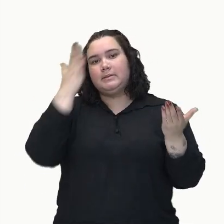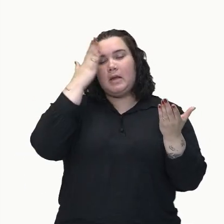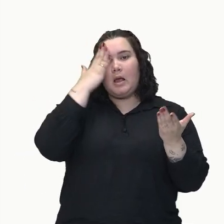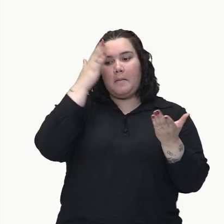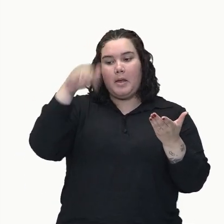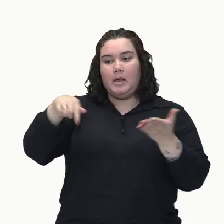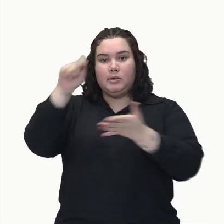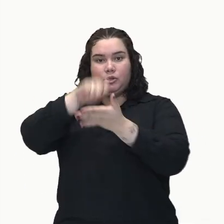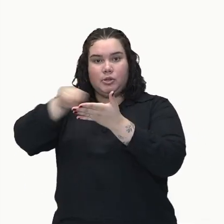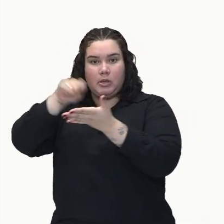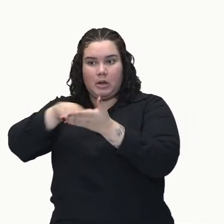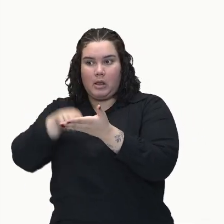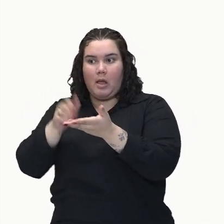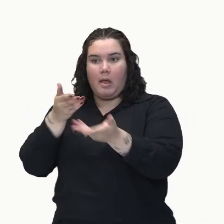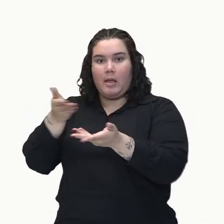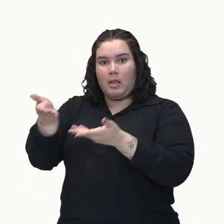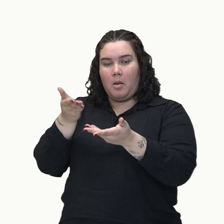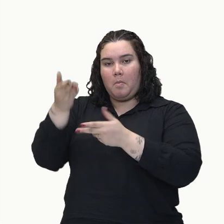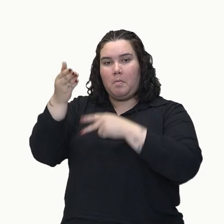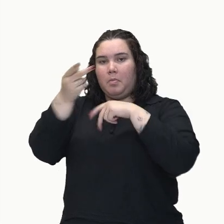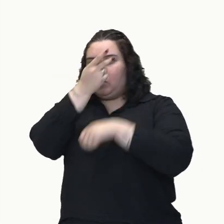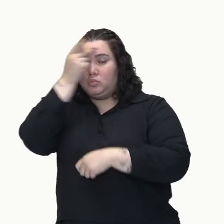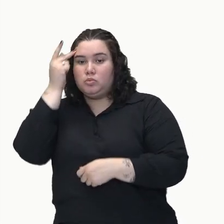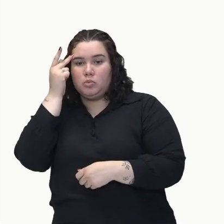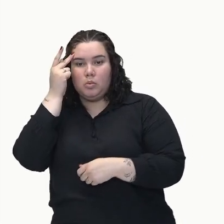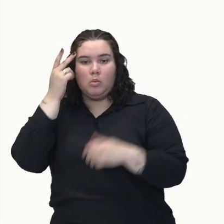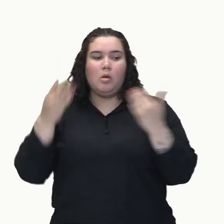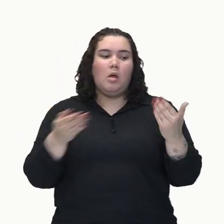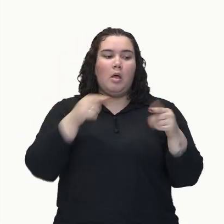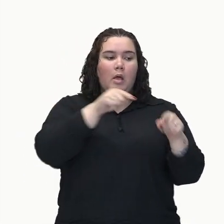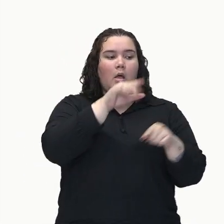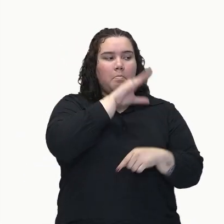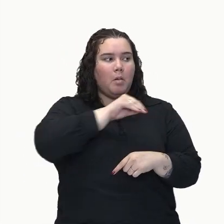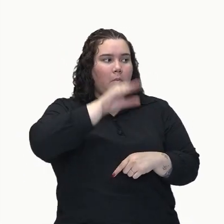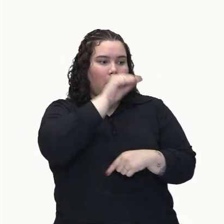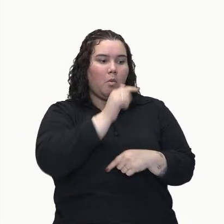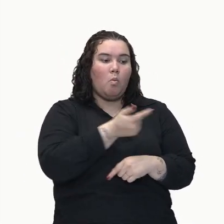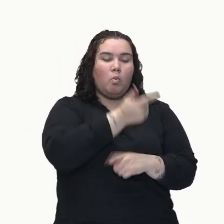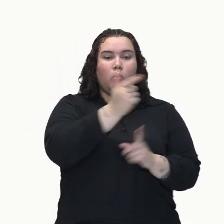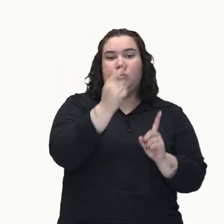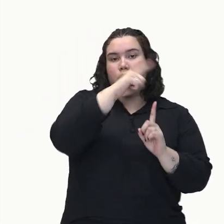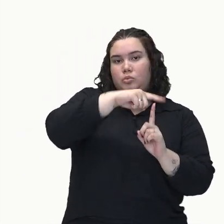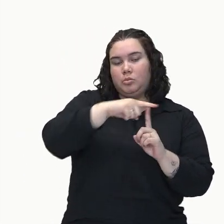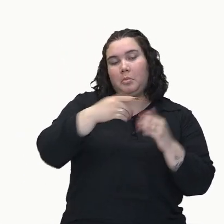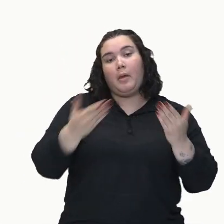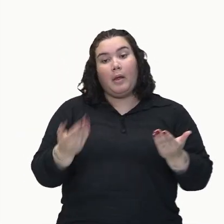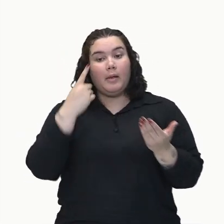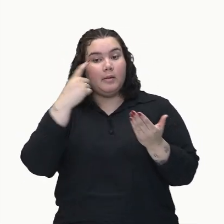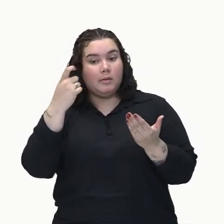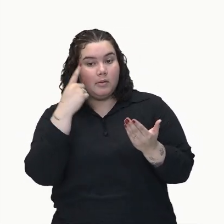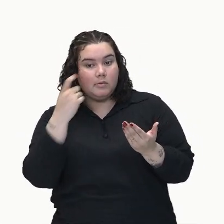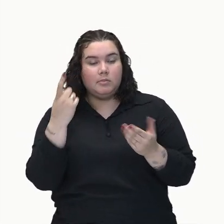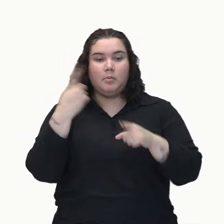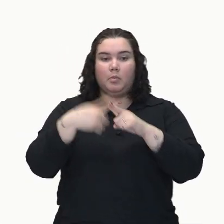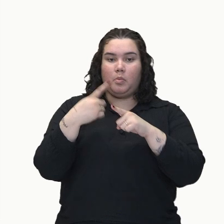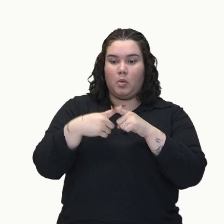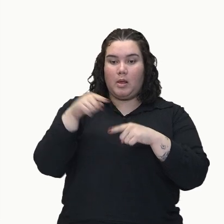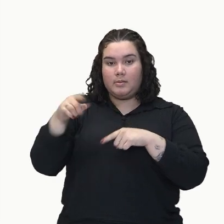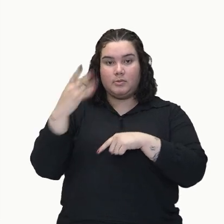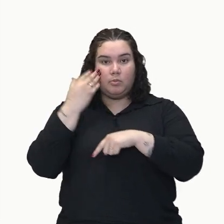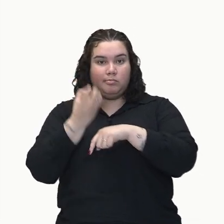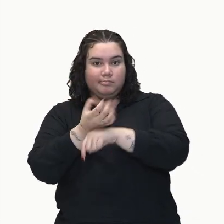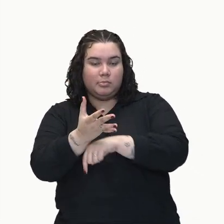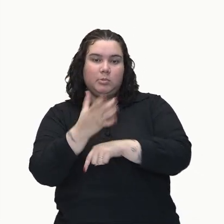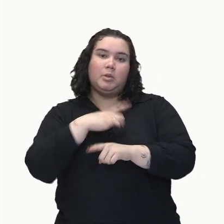escrita atende a um público, a oral pode atingir a um outro público, e isso é bastante interessante, né, porque o podcast ele visa buscar